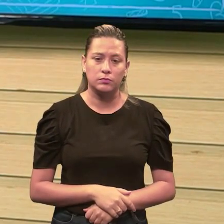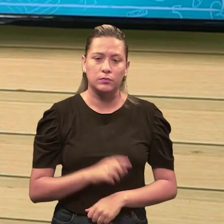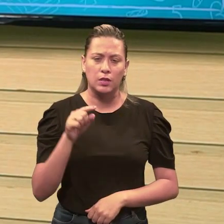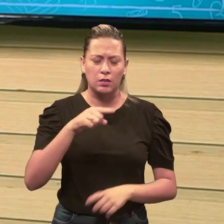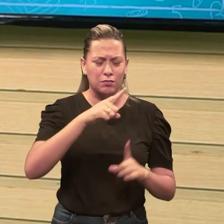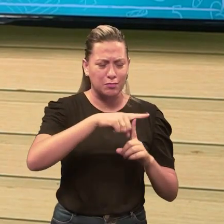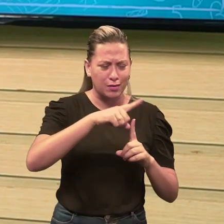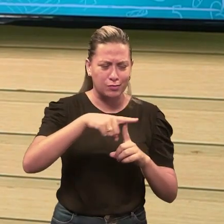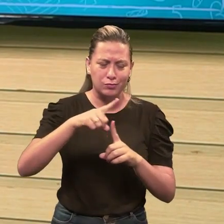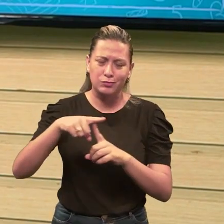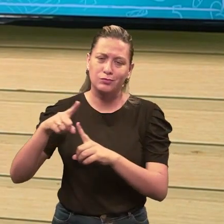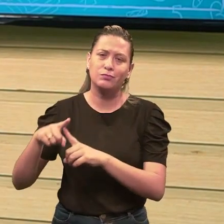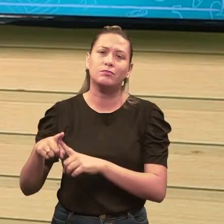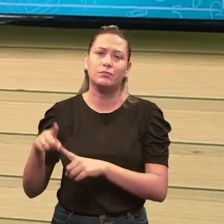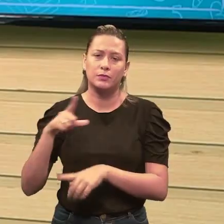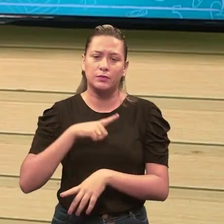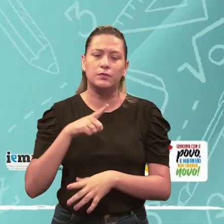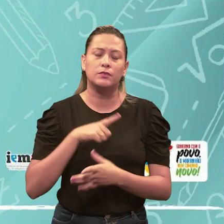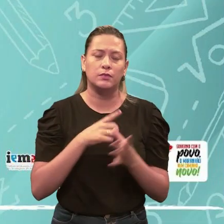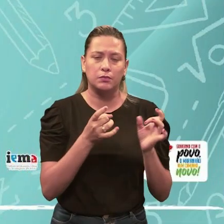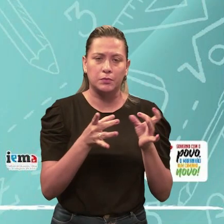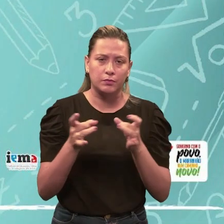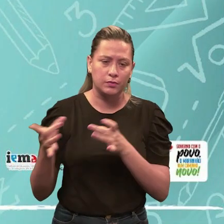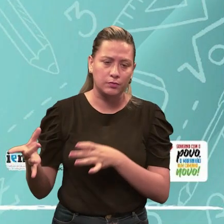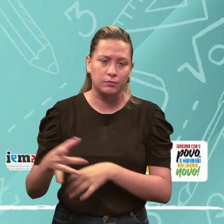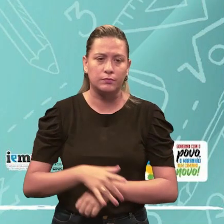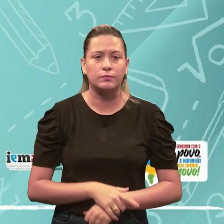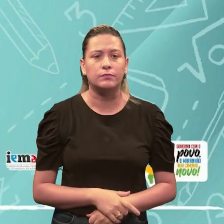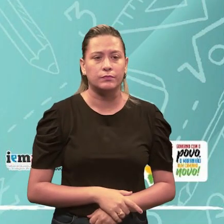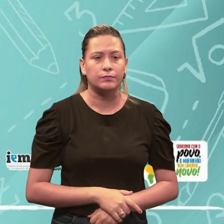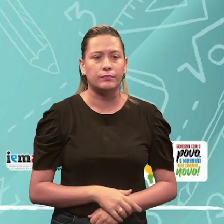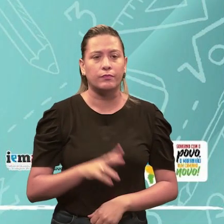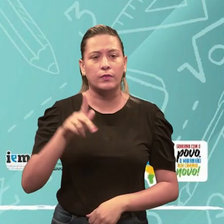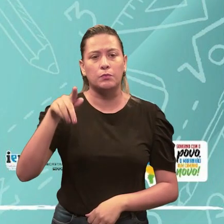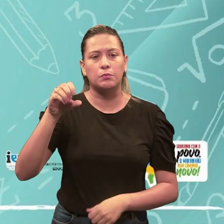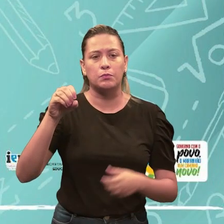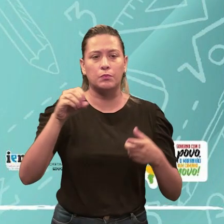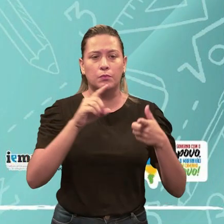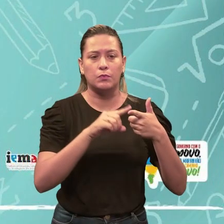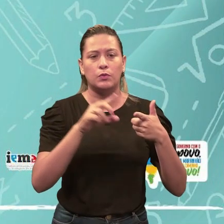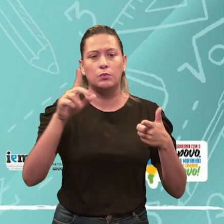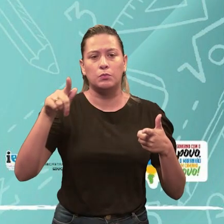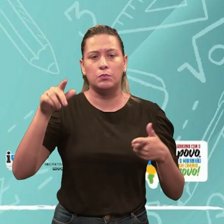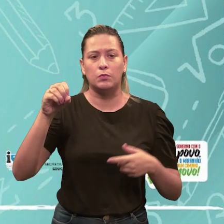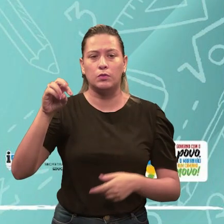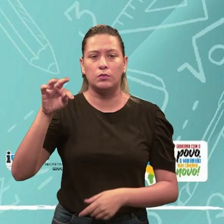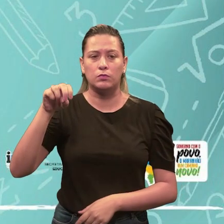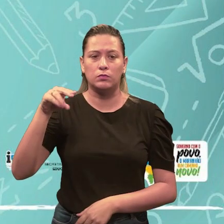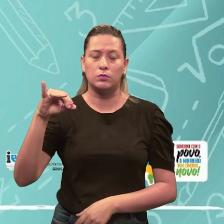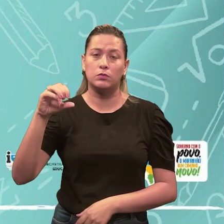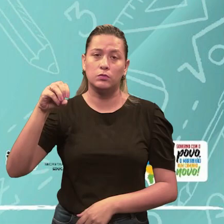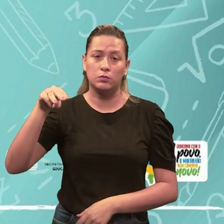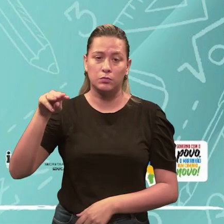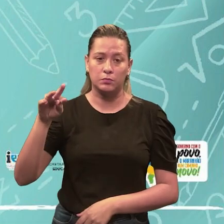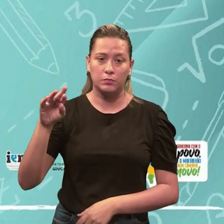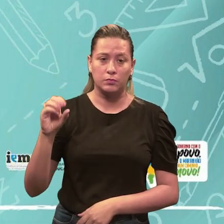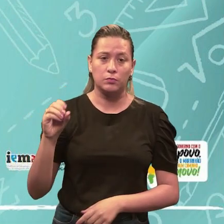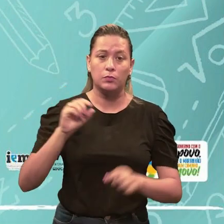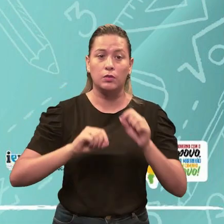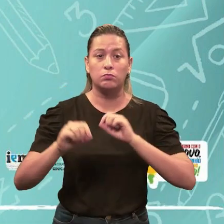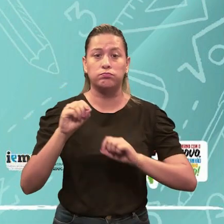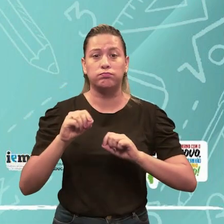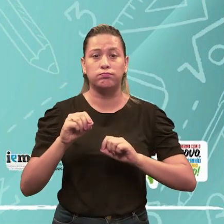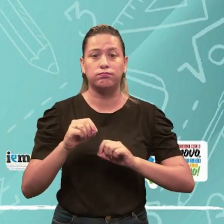diversos tipos que tem aí no mercado. O potenciômetro, o que é o potenciômetro? É o tipo mais utilizado de resistor